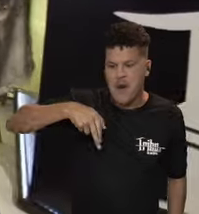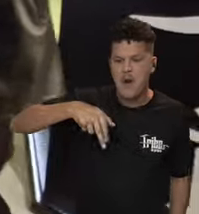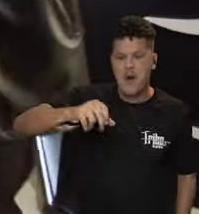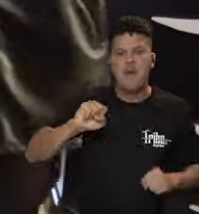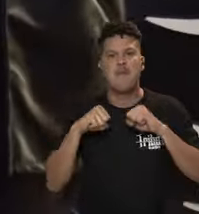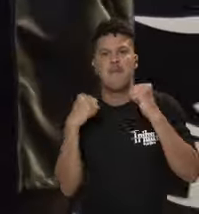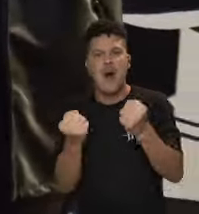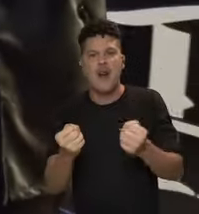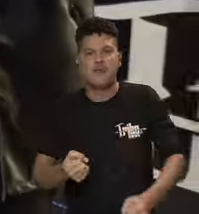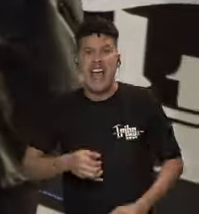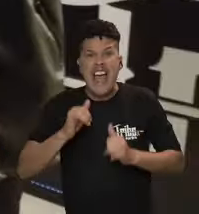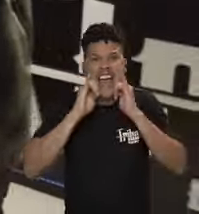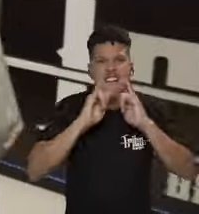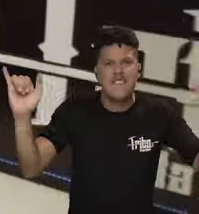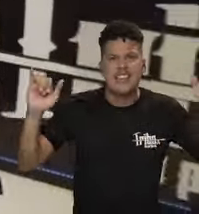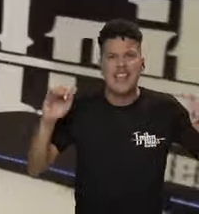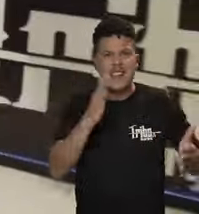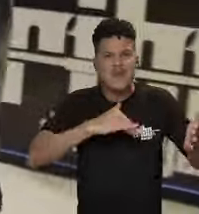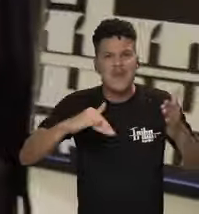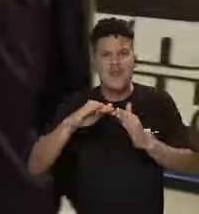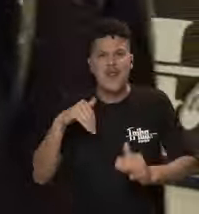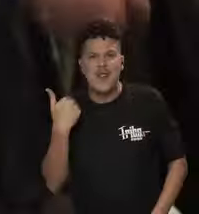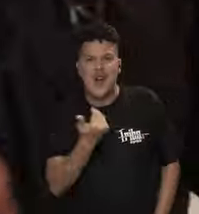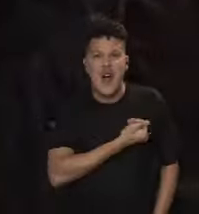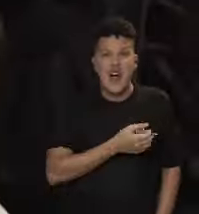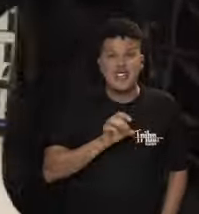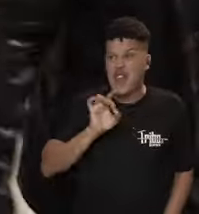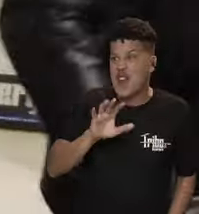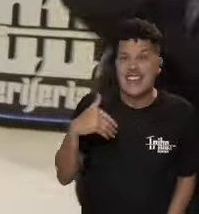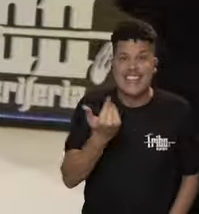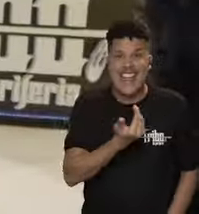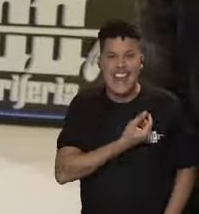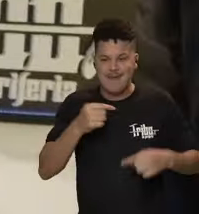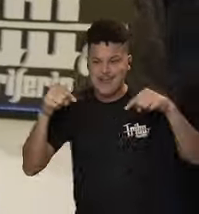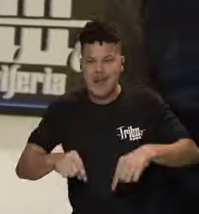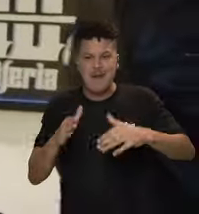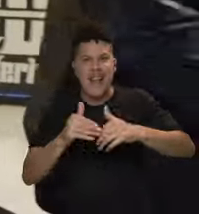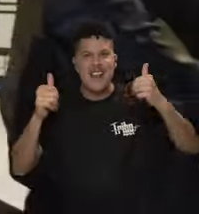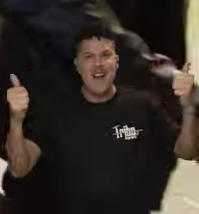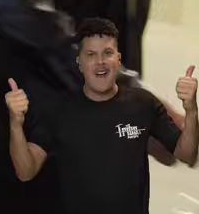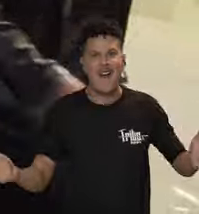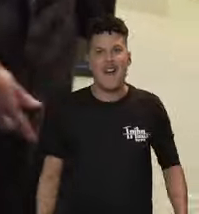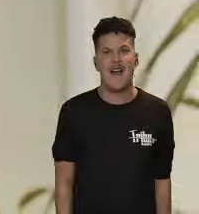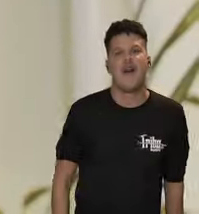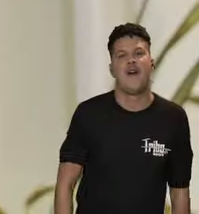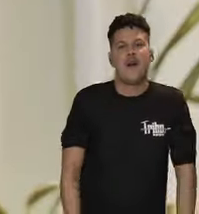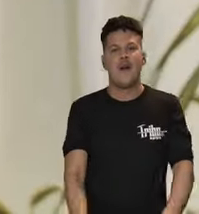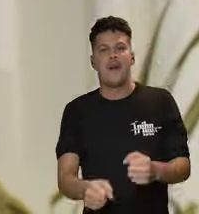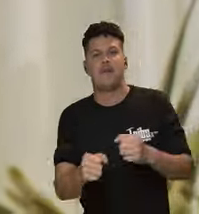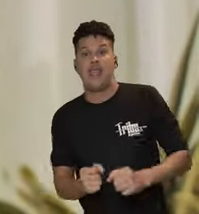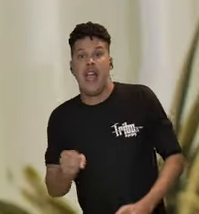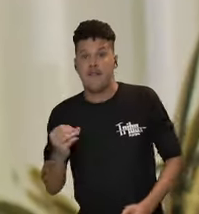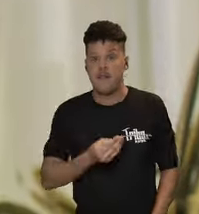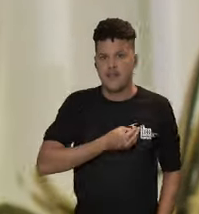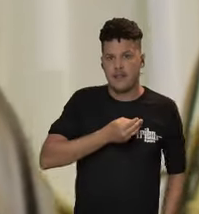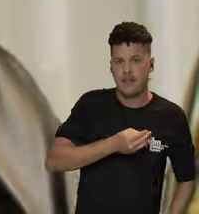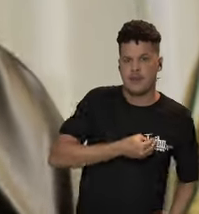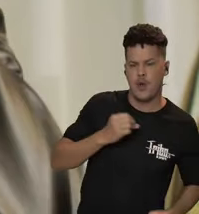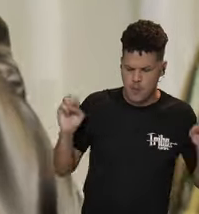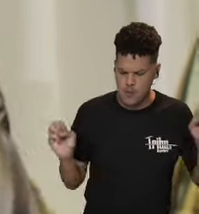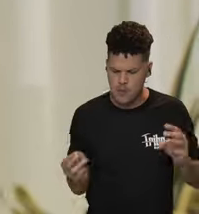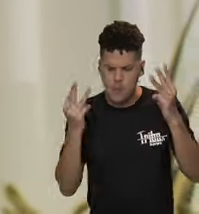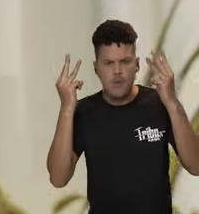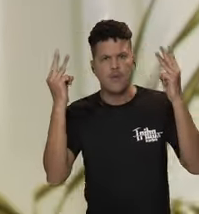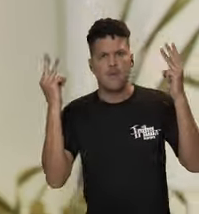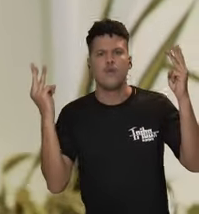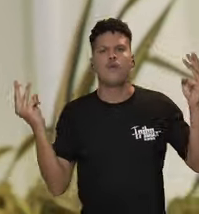Se for. Mas avisa que é tudo nosso. Se nós quer os melhores pedaços, então quem vai ficar com os destroços? Oh, a vida é um